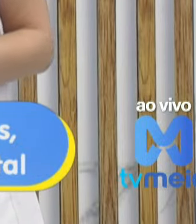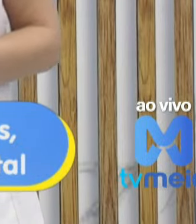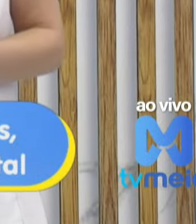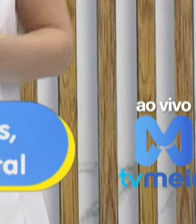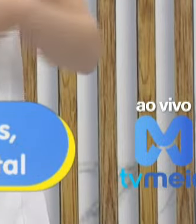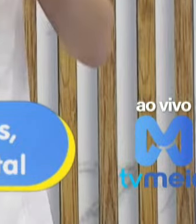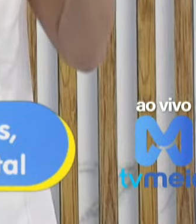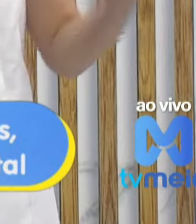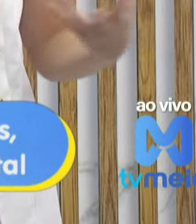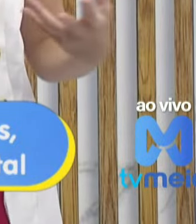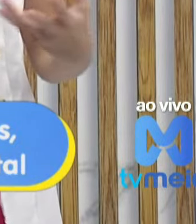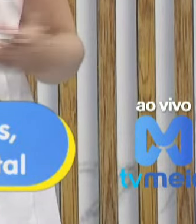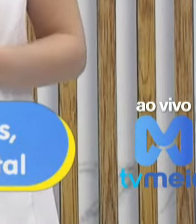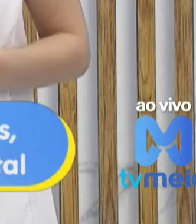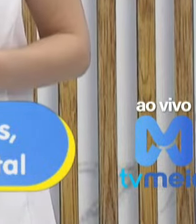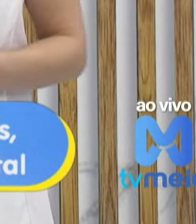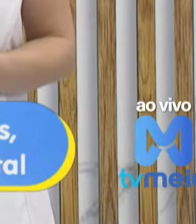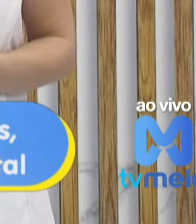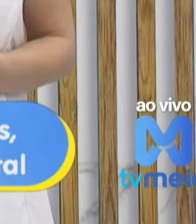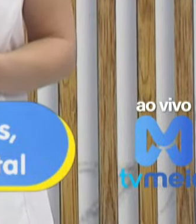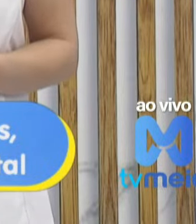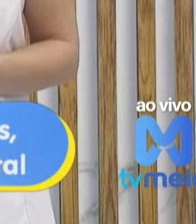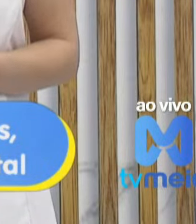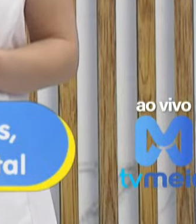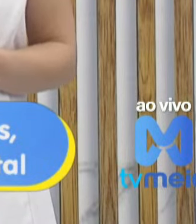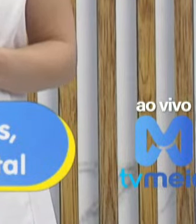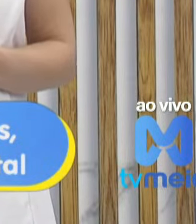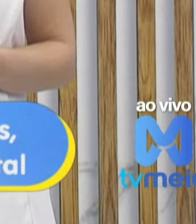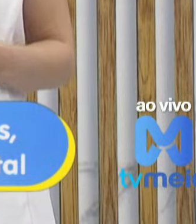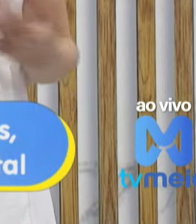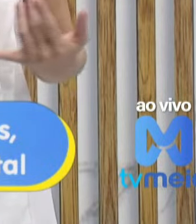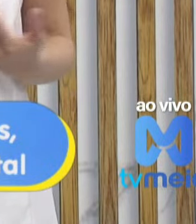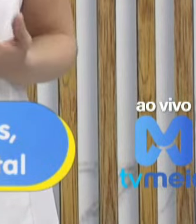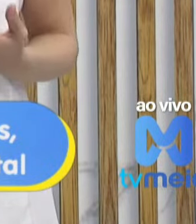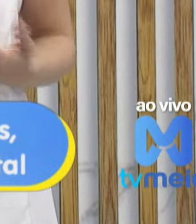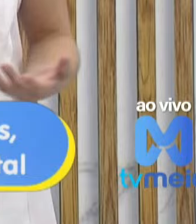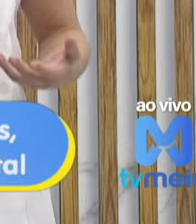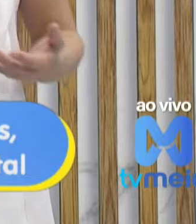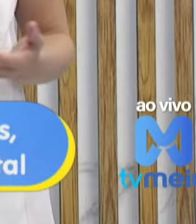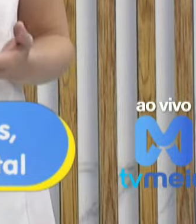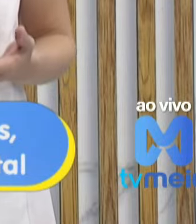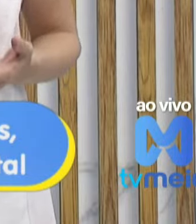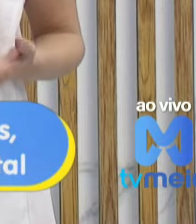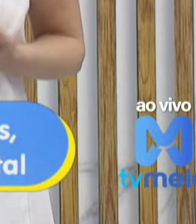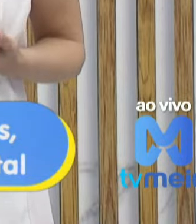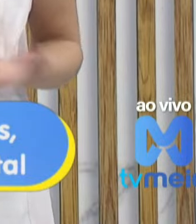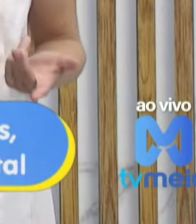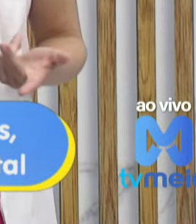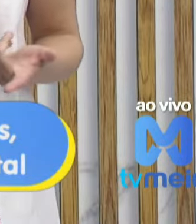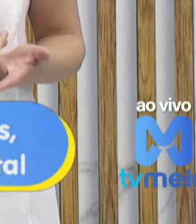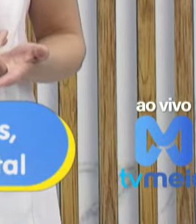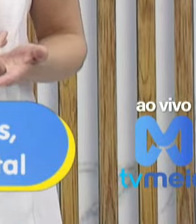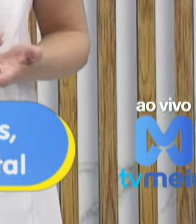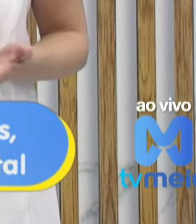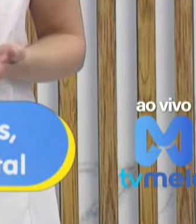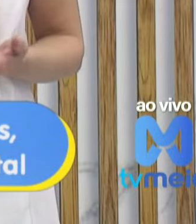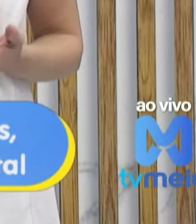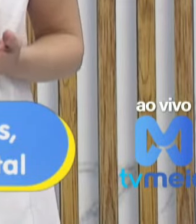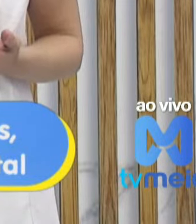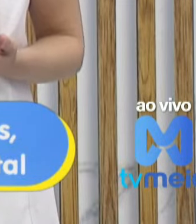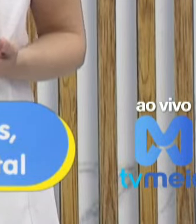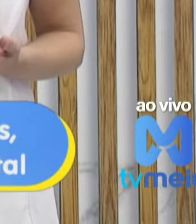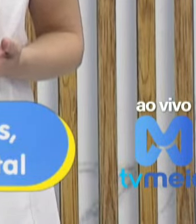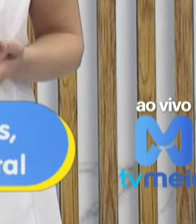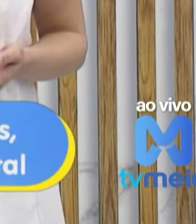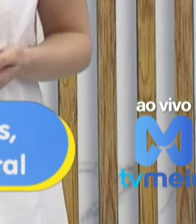olhar esse lado ambiental como protagonista da história porque o mundo tá mudando as condições climáticas estão mudando e a